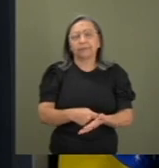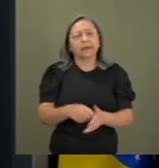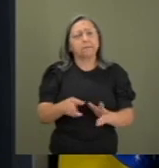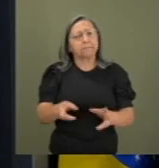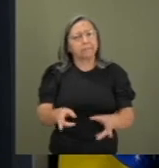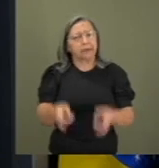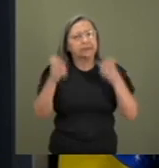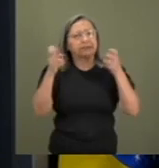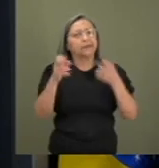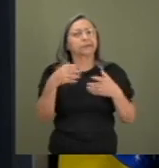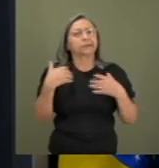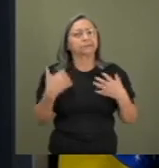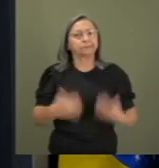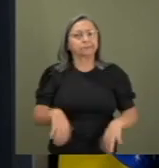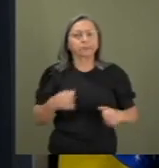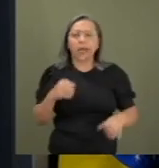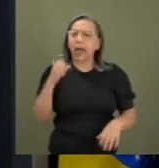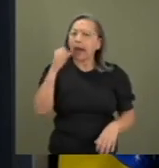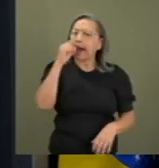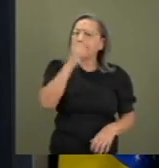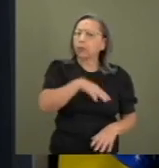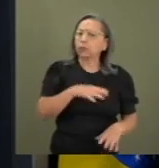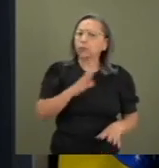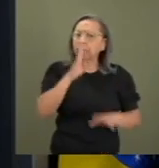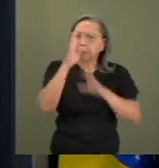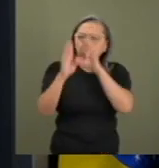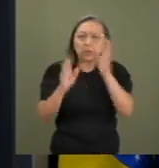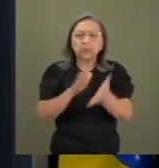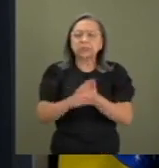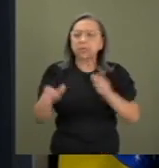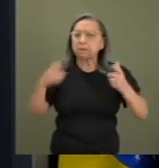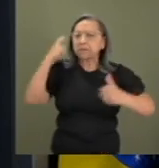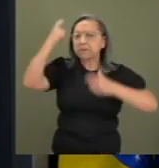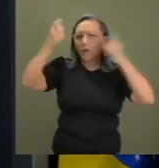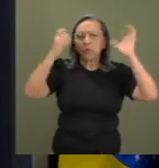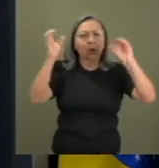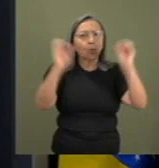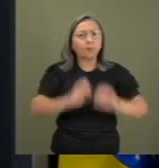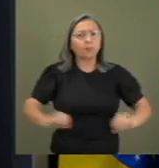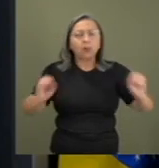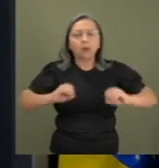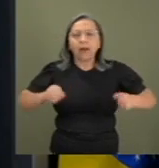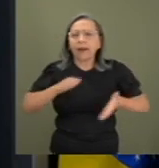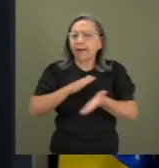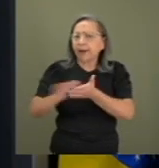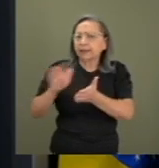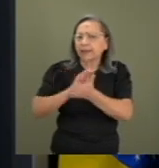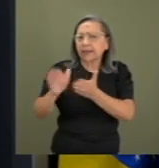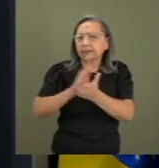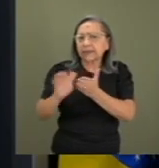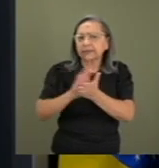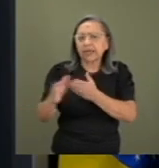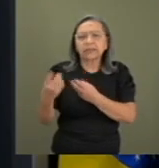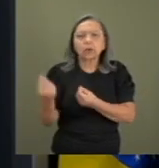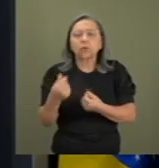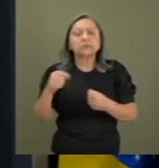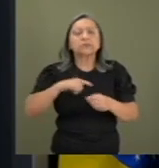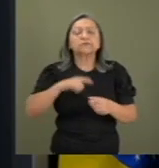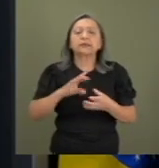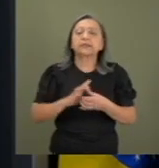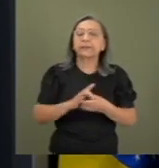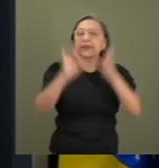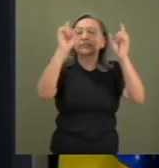Percebe-se um constante abuso, sem se preocupar de modo algum com a gastança, como se houvesse uma